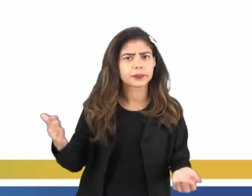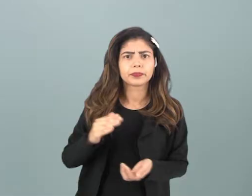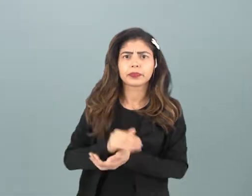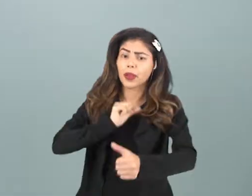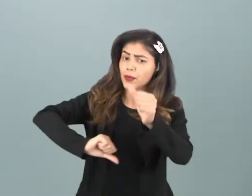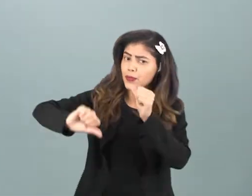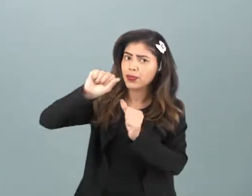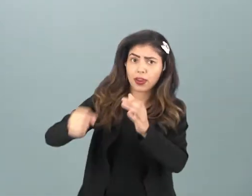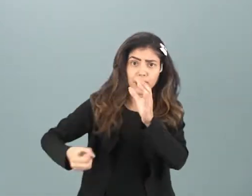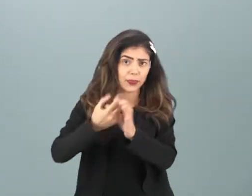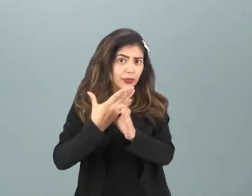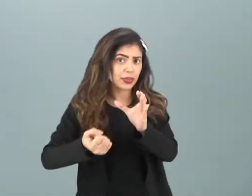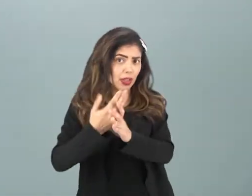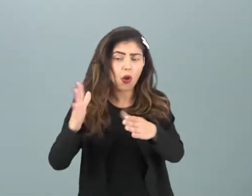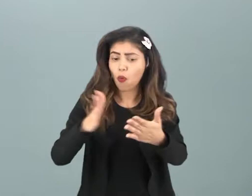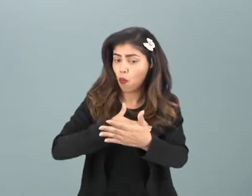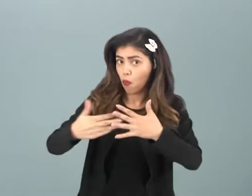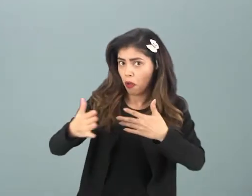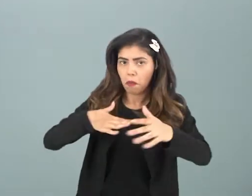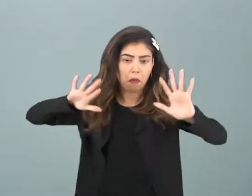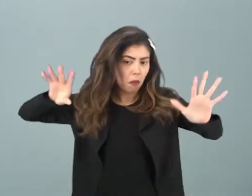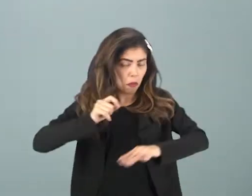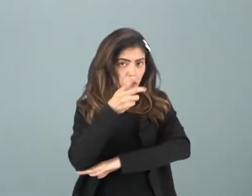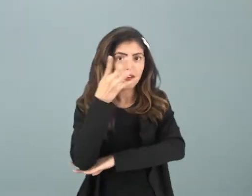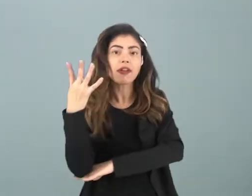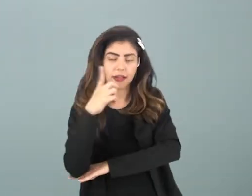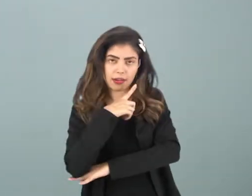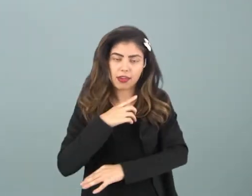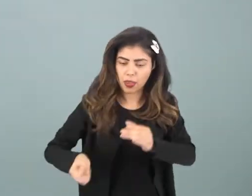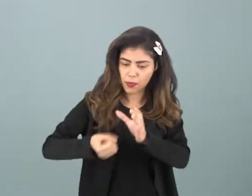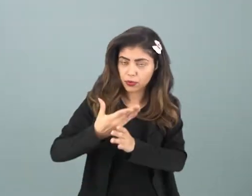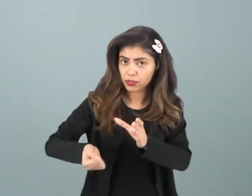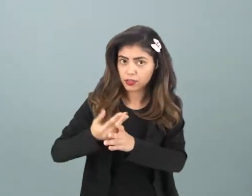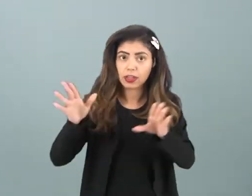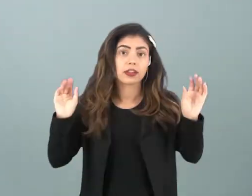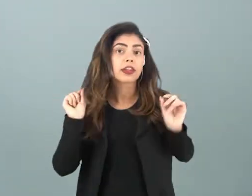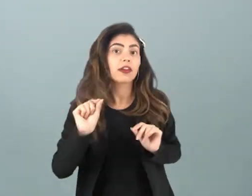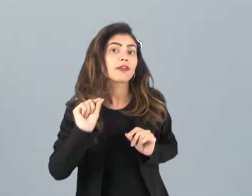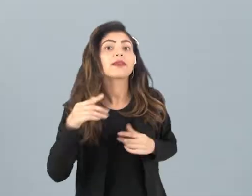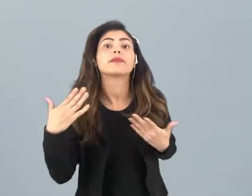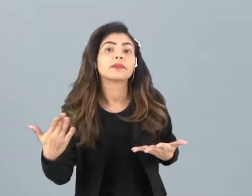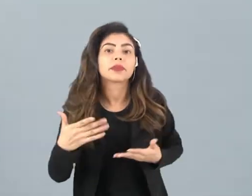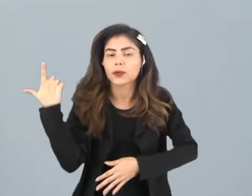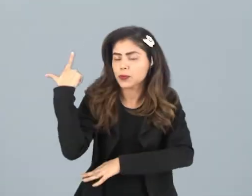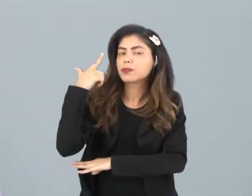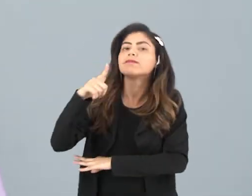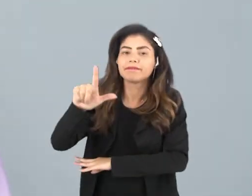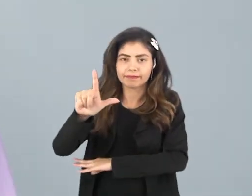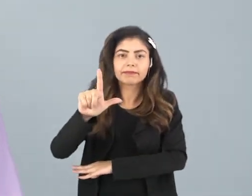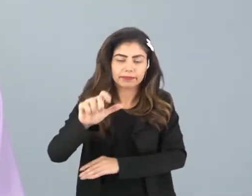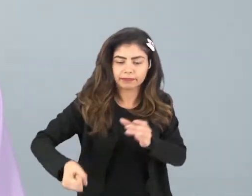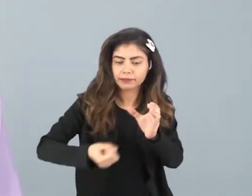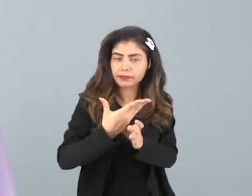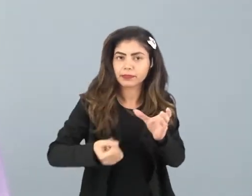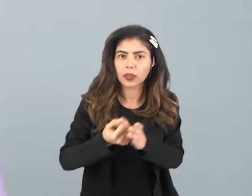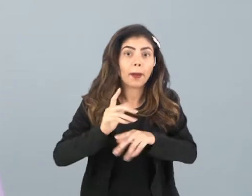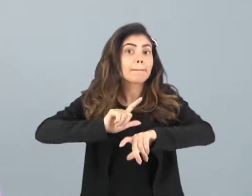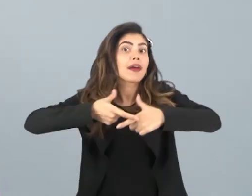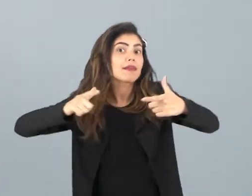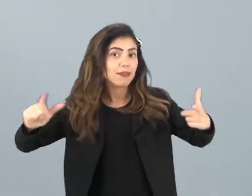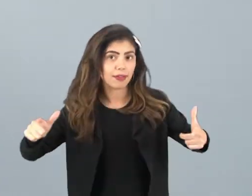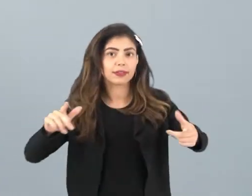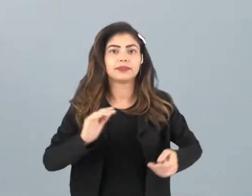contrário de produção, que pode ser qualquer quantidade, a produtividade é você conseguir uma produção